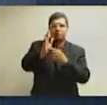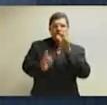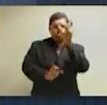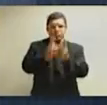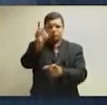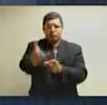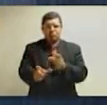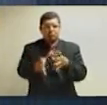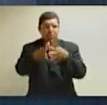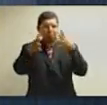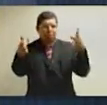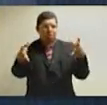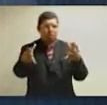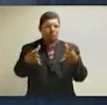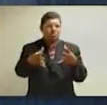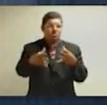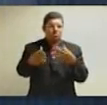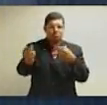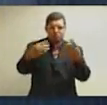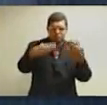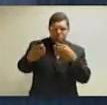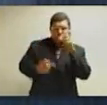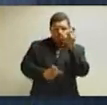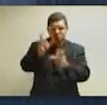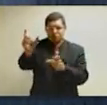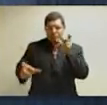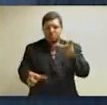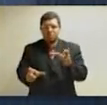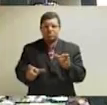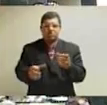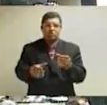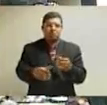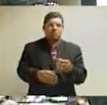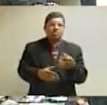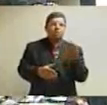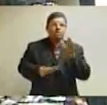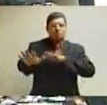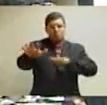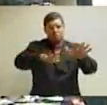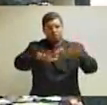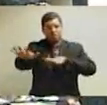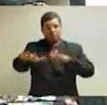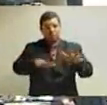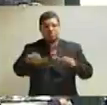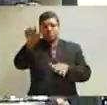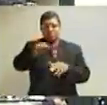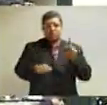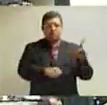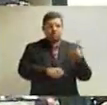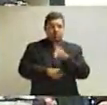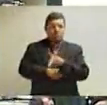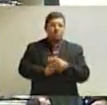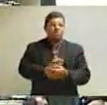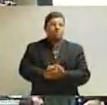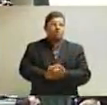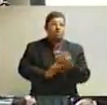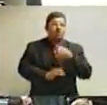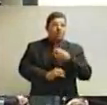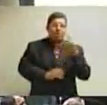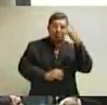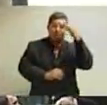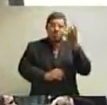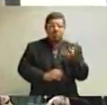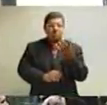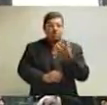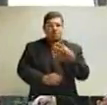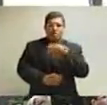forma legítima disputam posições no seio do movimento sindical de professores. Eu penso